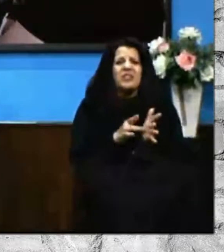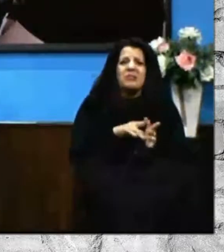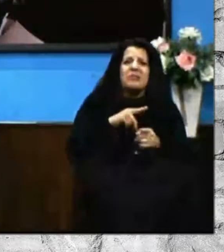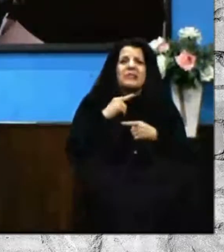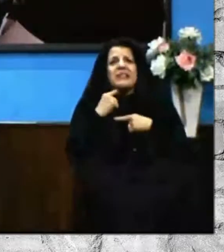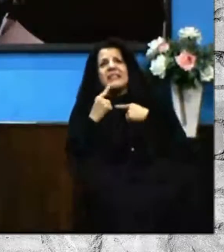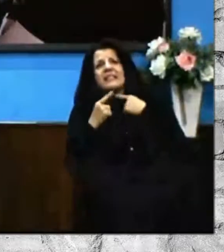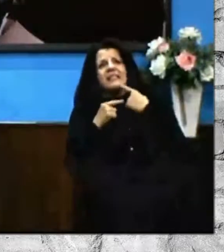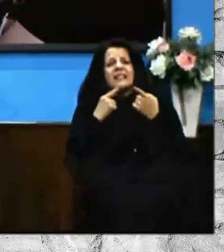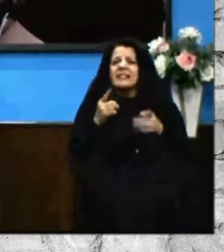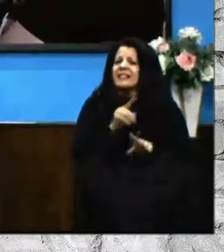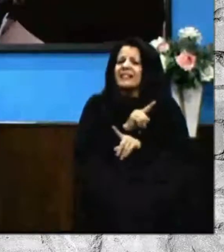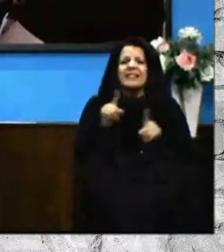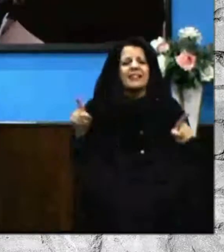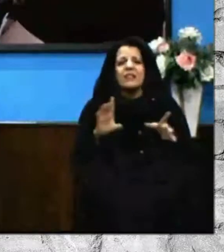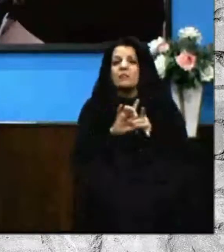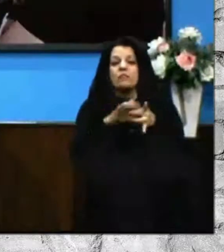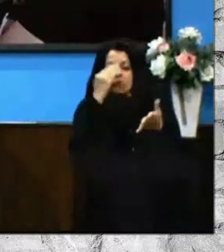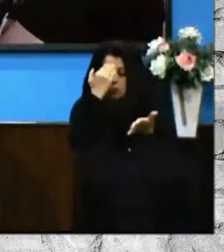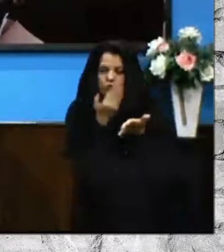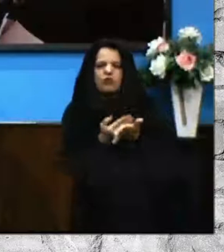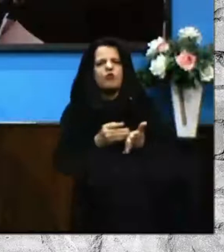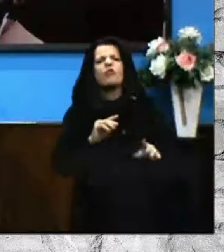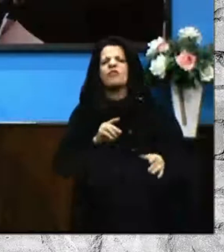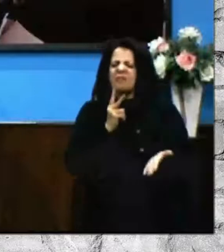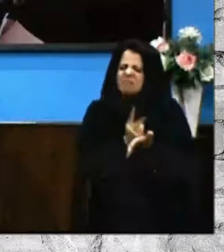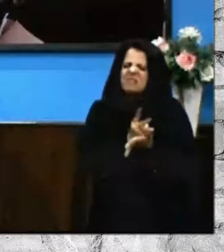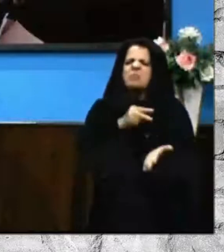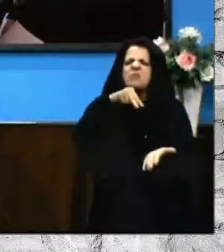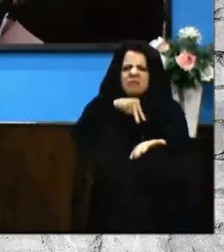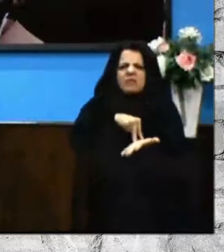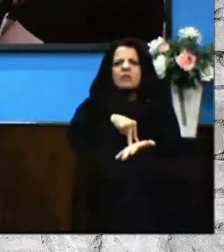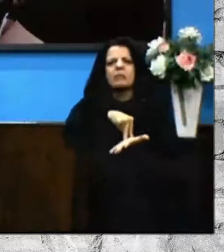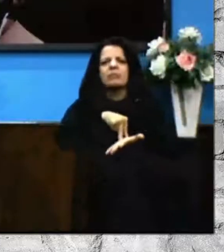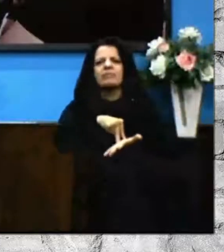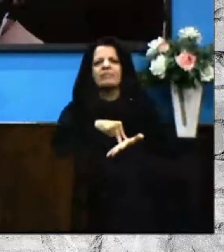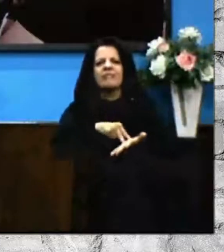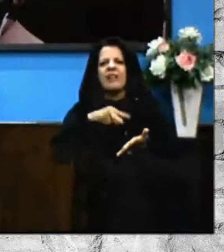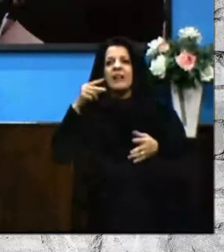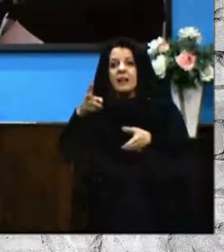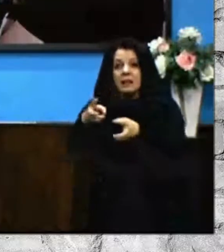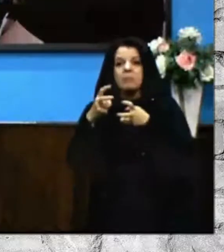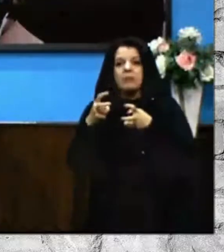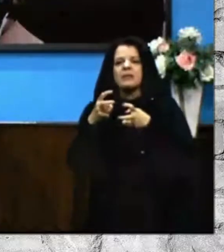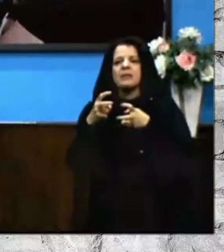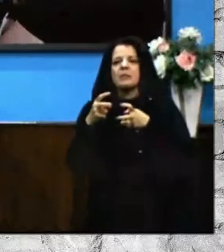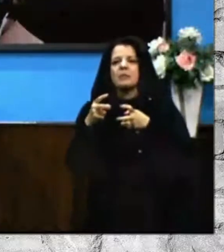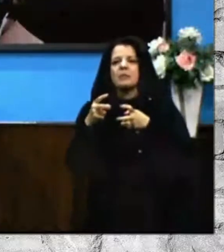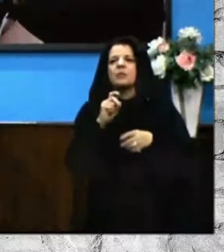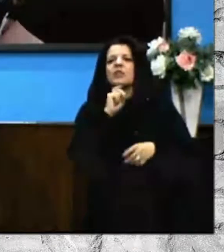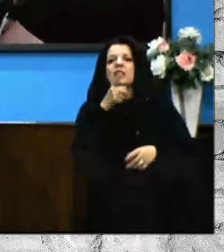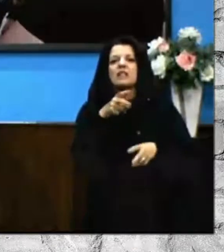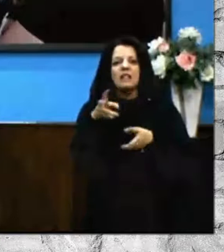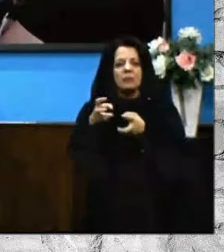do santo livro e nem da submissão do Espírito Santo. Ele ficou firme como aquele que viu o invisível. Jesus sabia